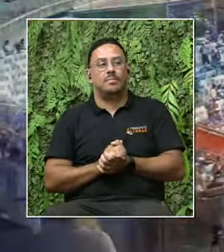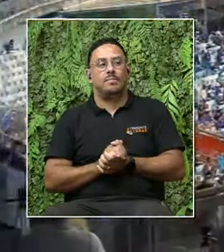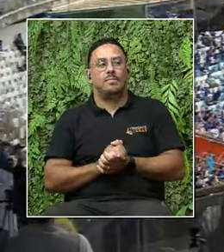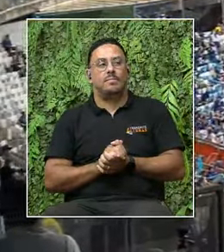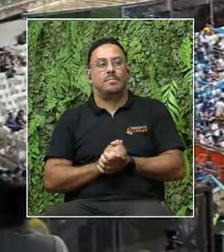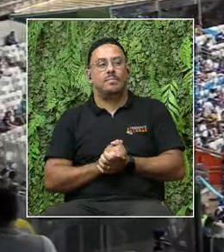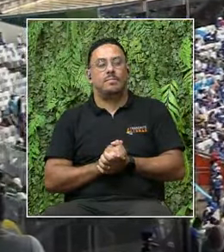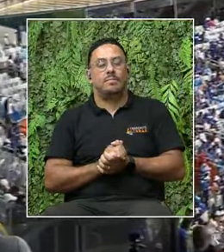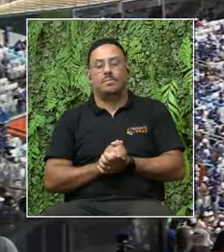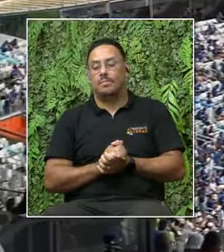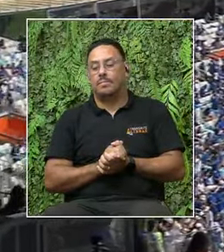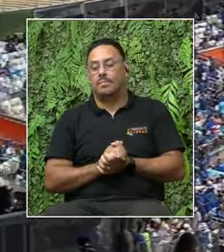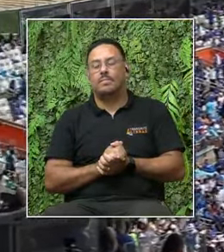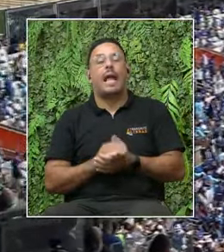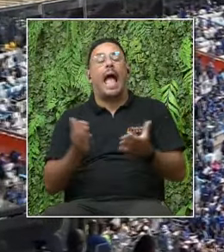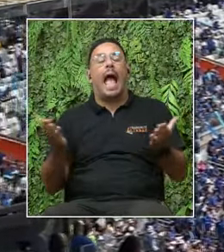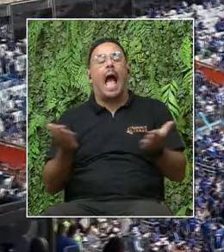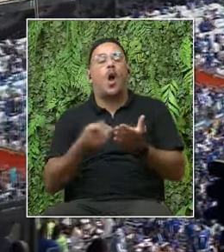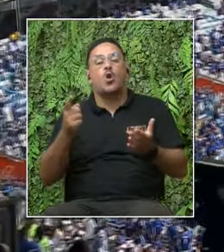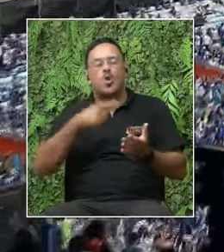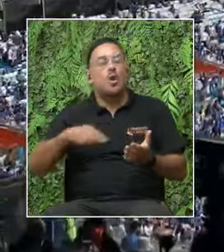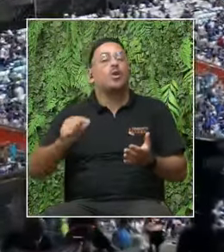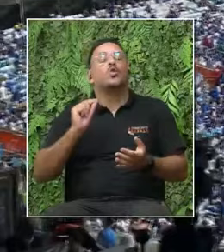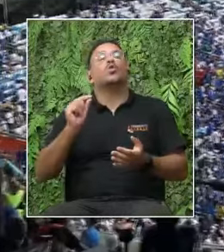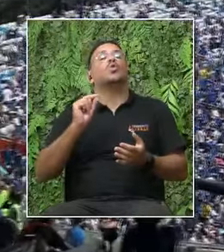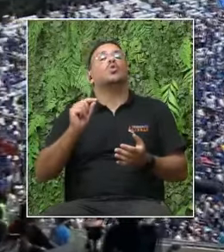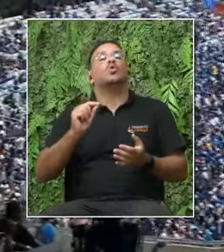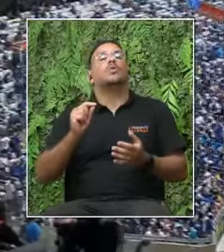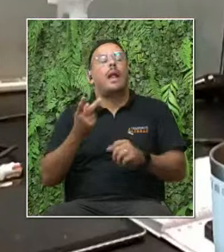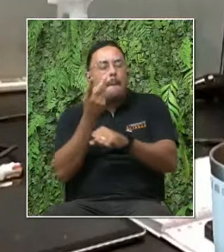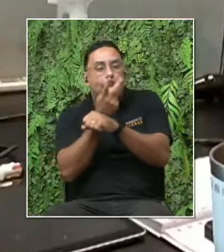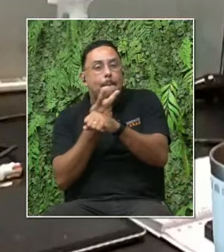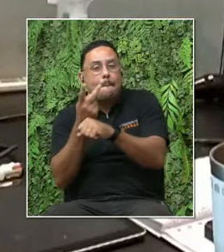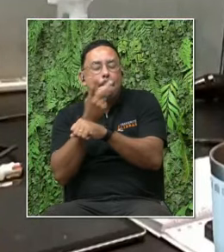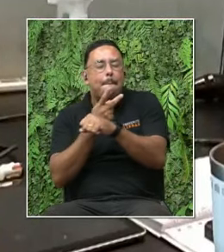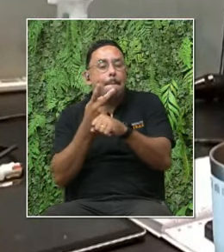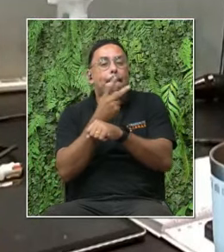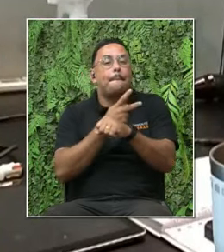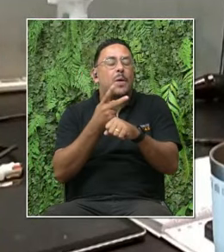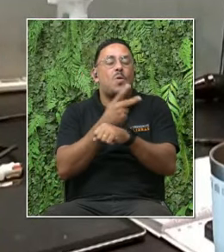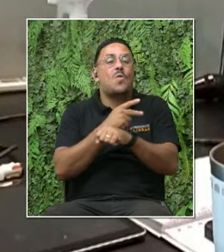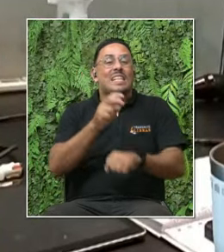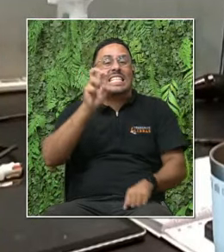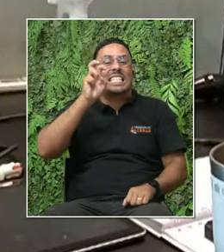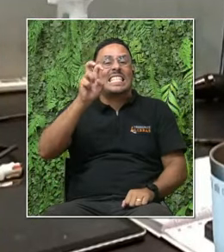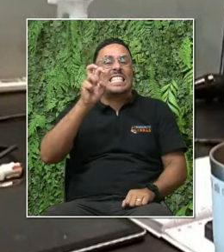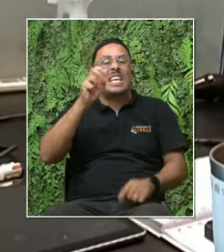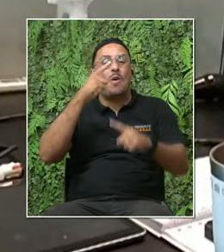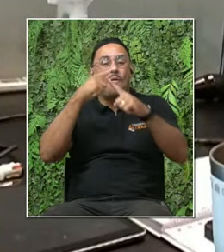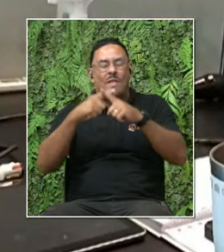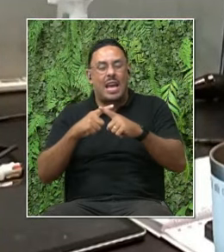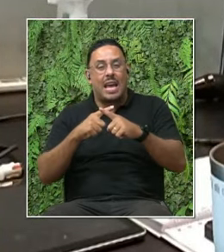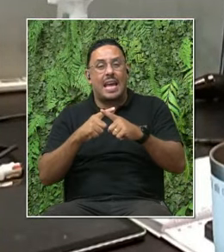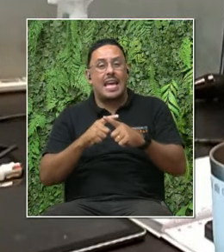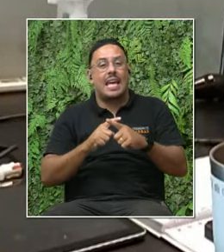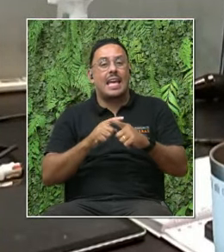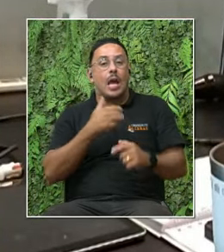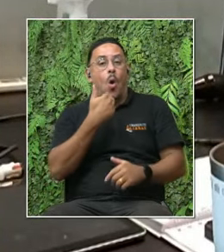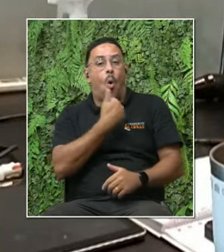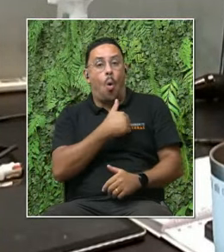madeira Este é o nosso ideal na busca do penta galo precisa